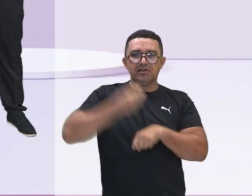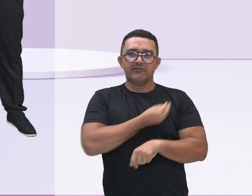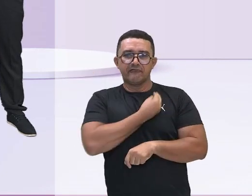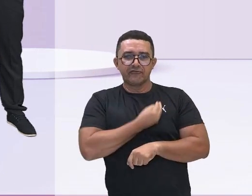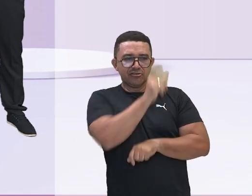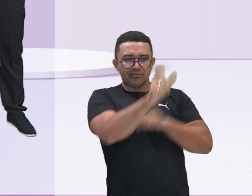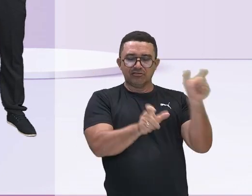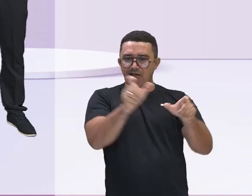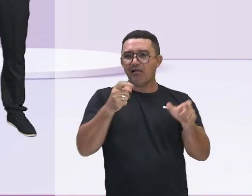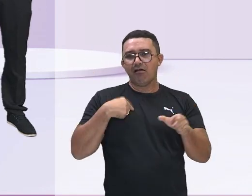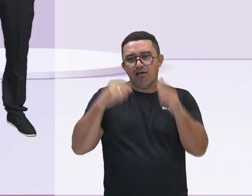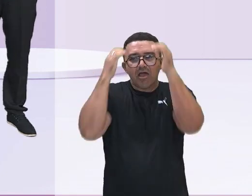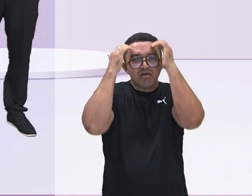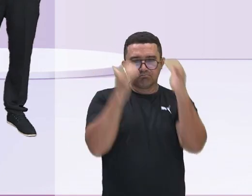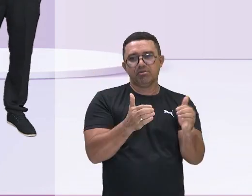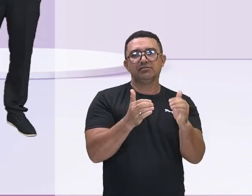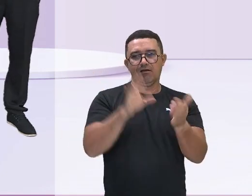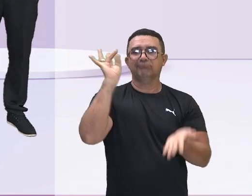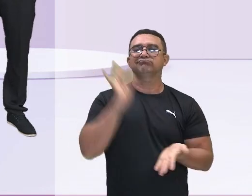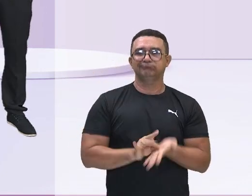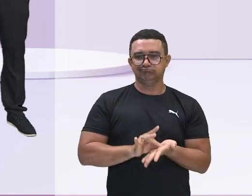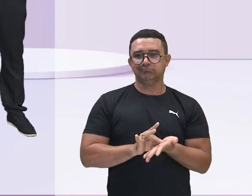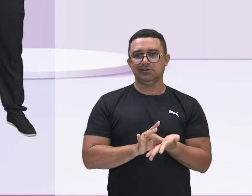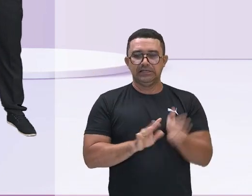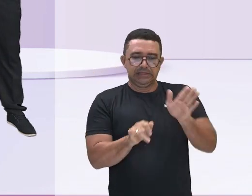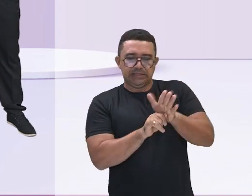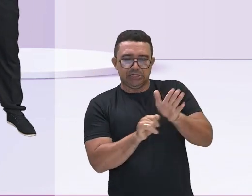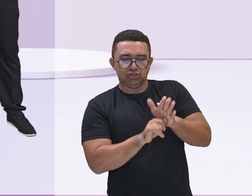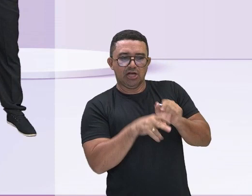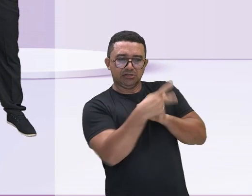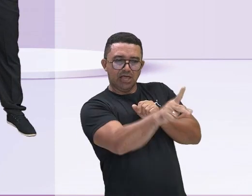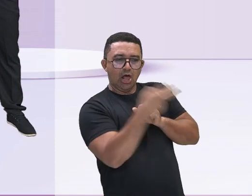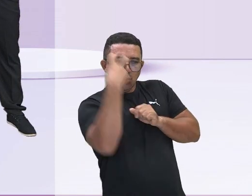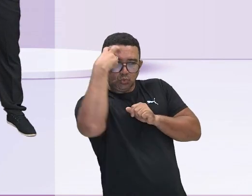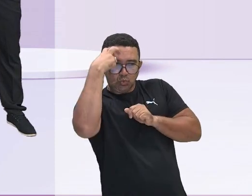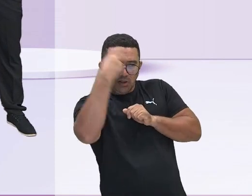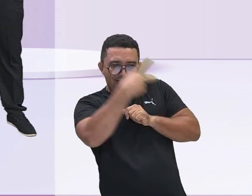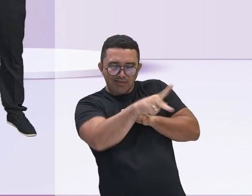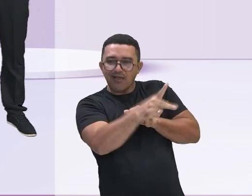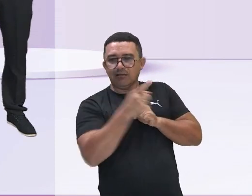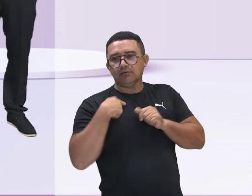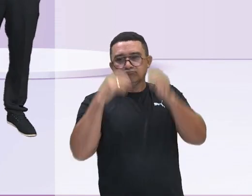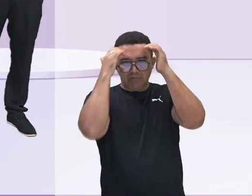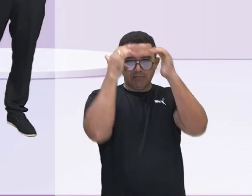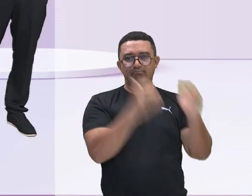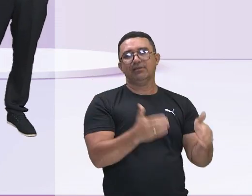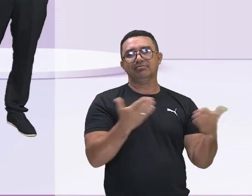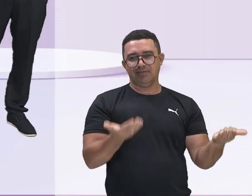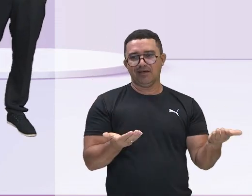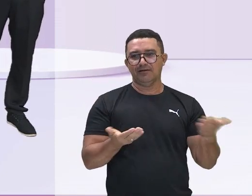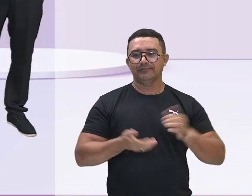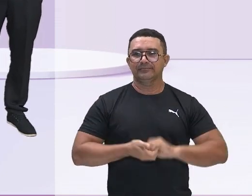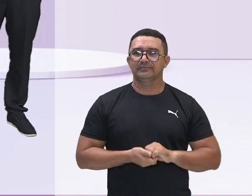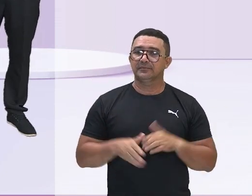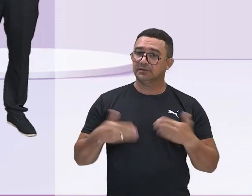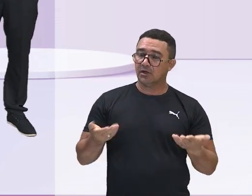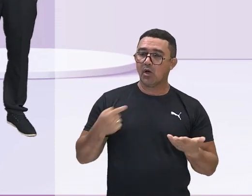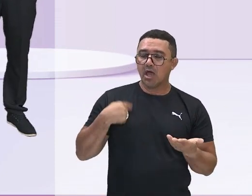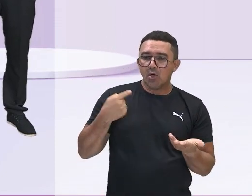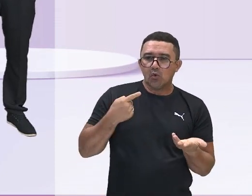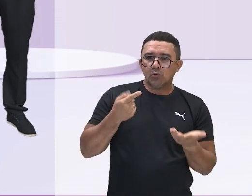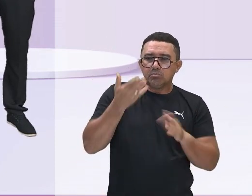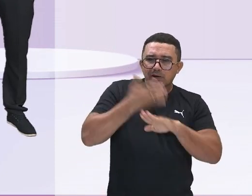gente respeita suas identidades e vivências, tá? E ao praticarmos o respeito à